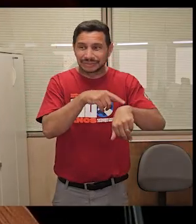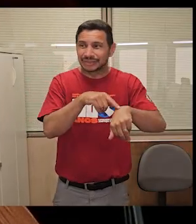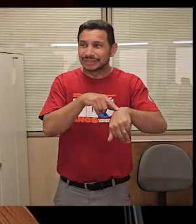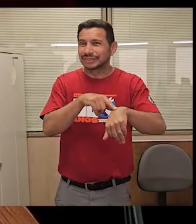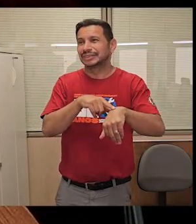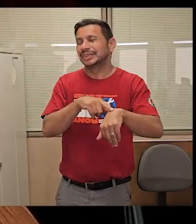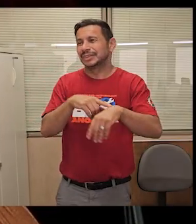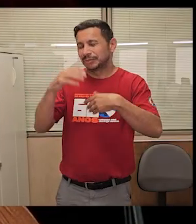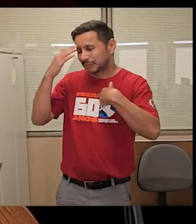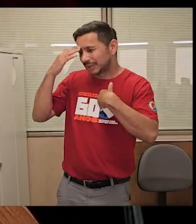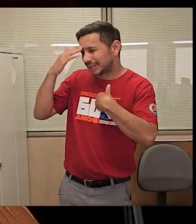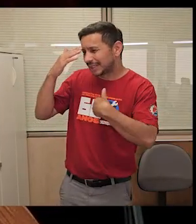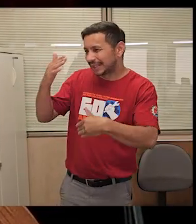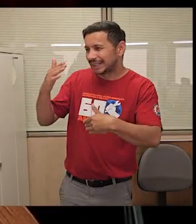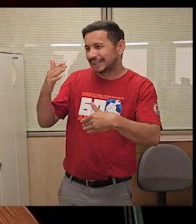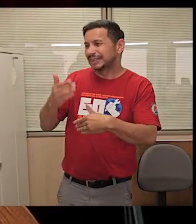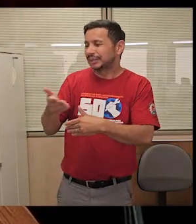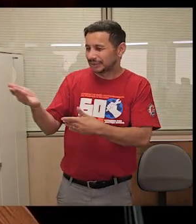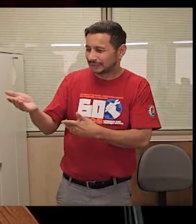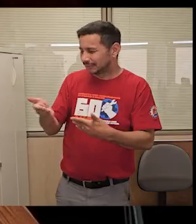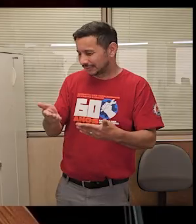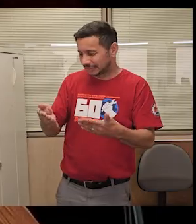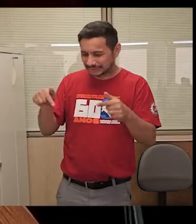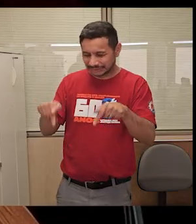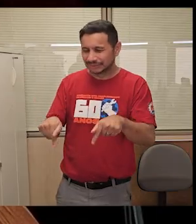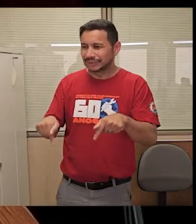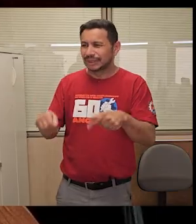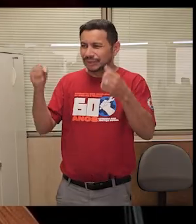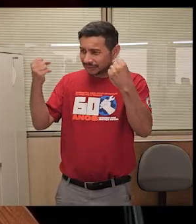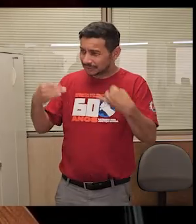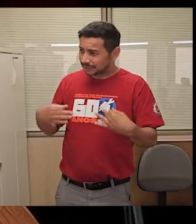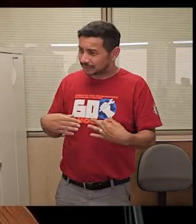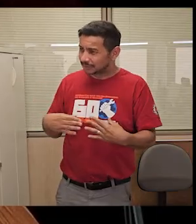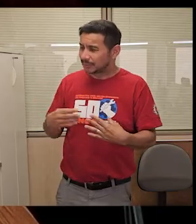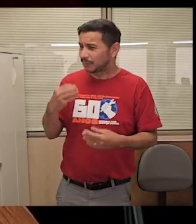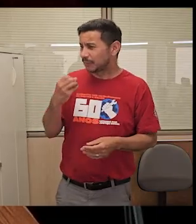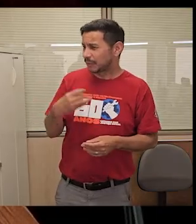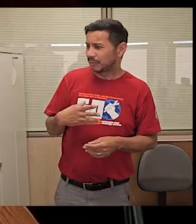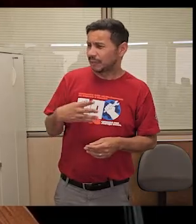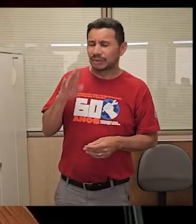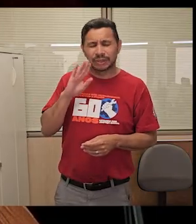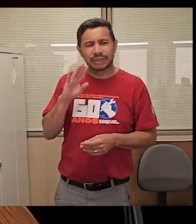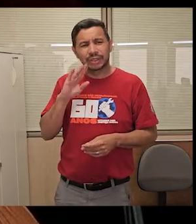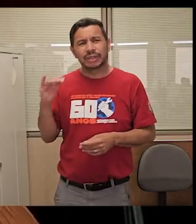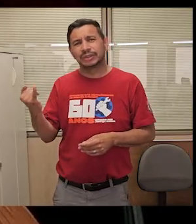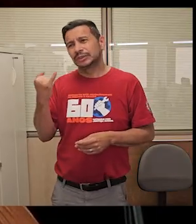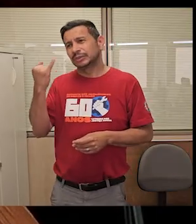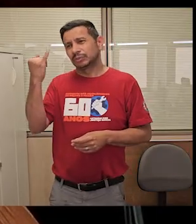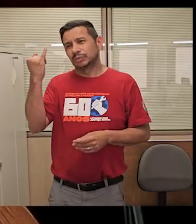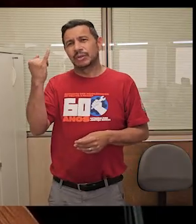Então, agradecer muito a tua participação. Acho que esclareceu bastante coisa. Acho que é importante